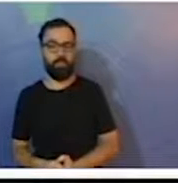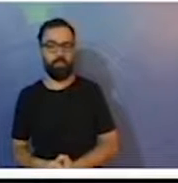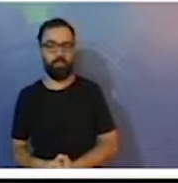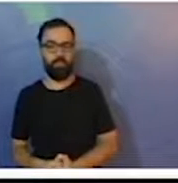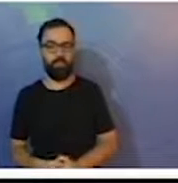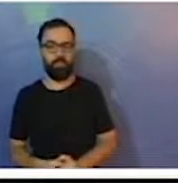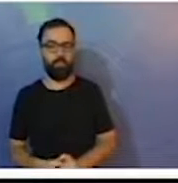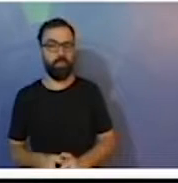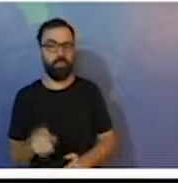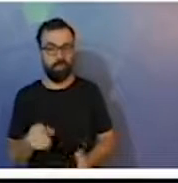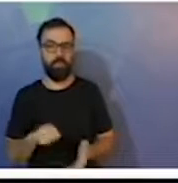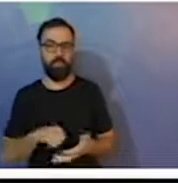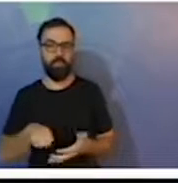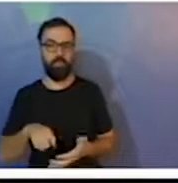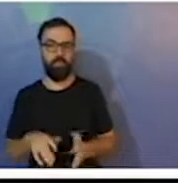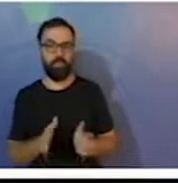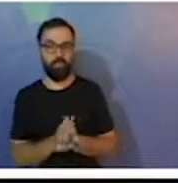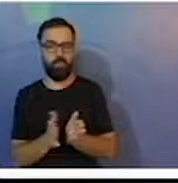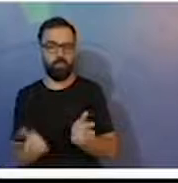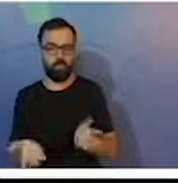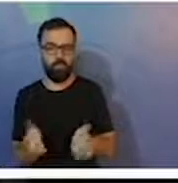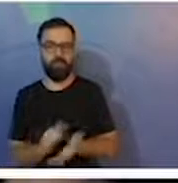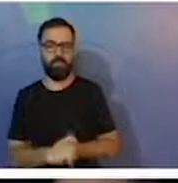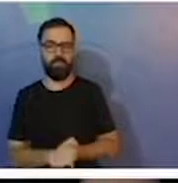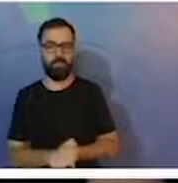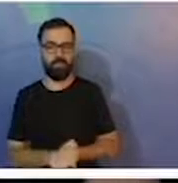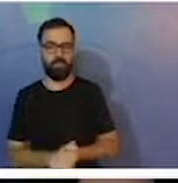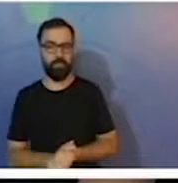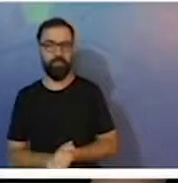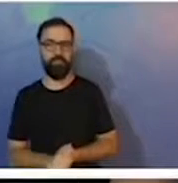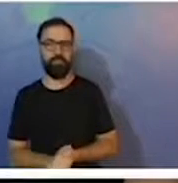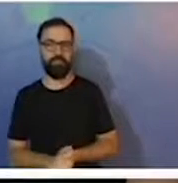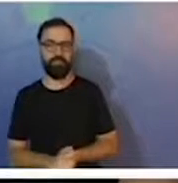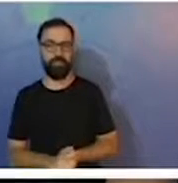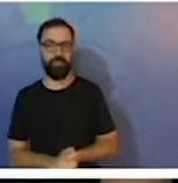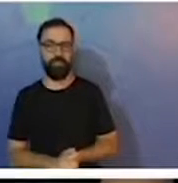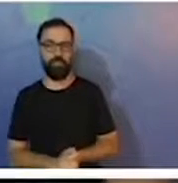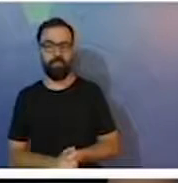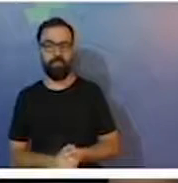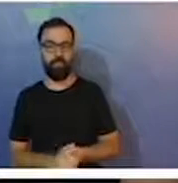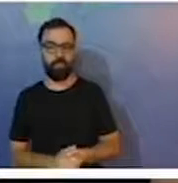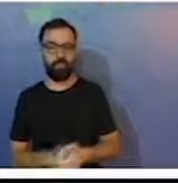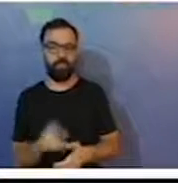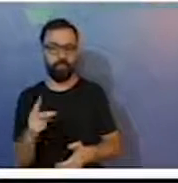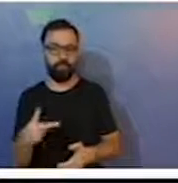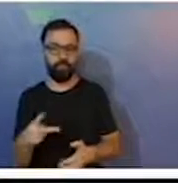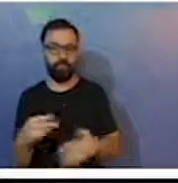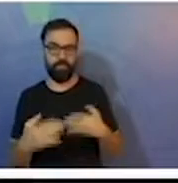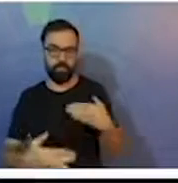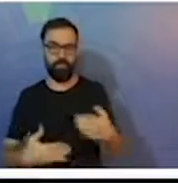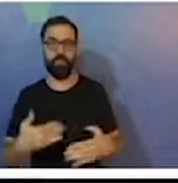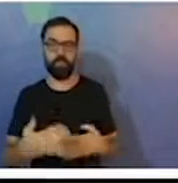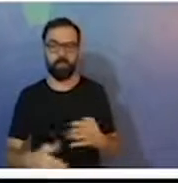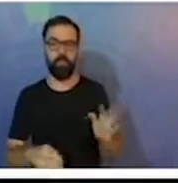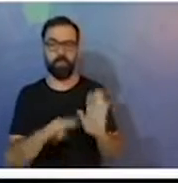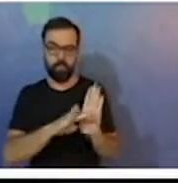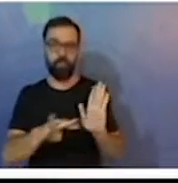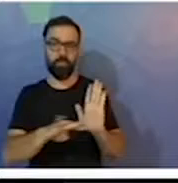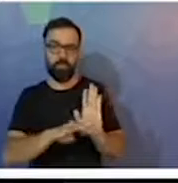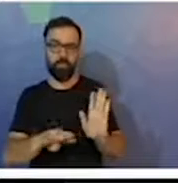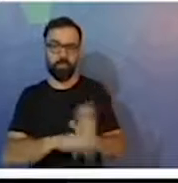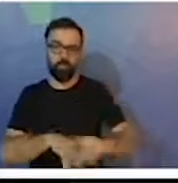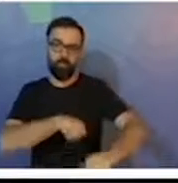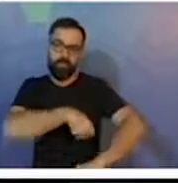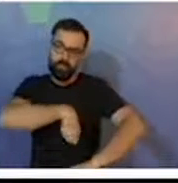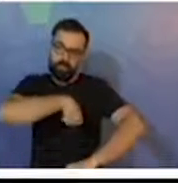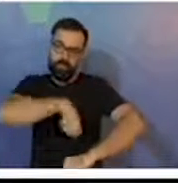provavelmente ali no seu caderno Tá bom veja com a sua professora como ela prefere 2 a sequência das instruções de uma